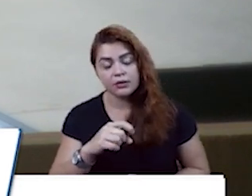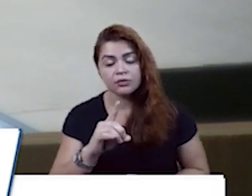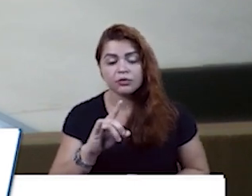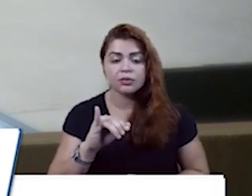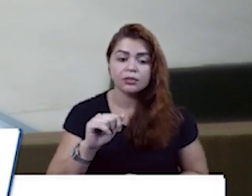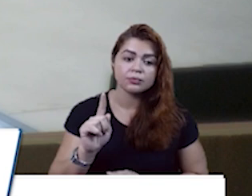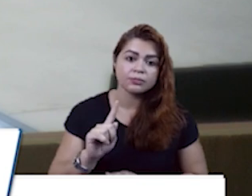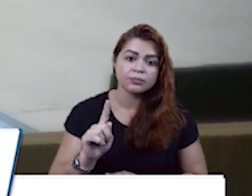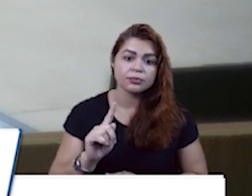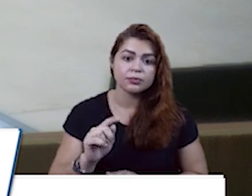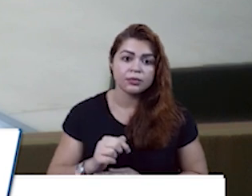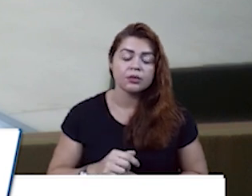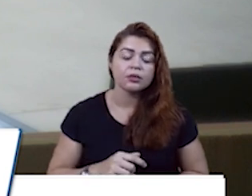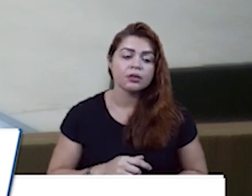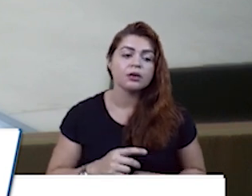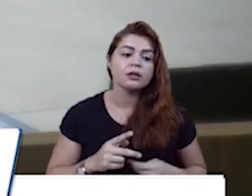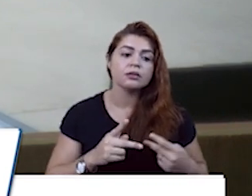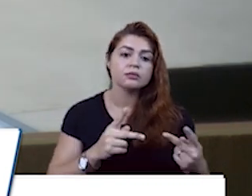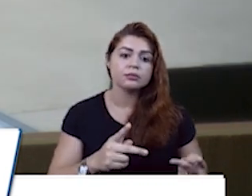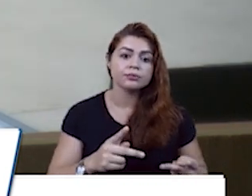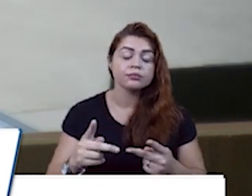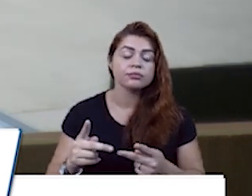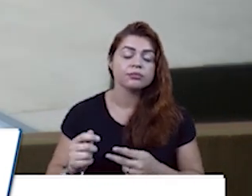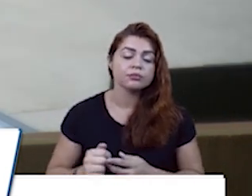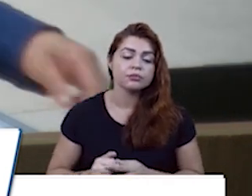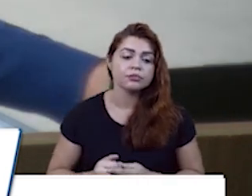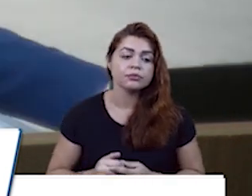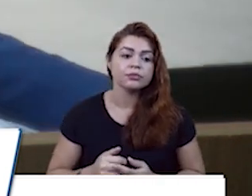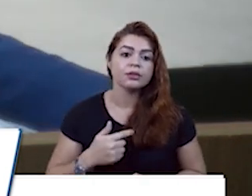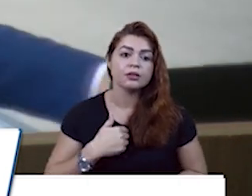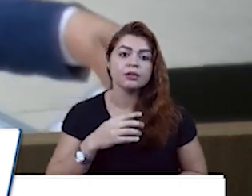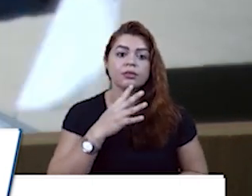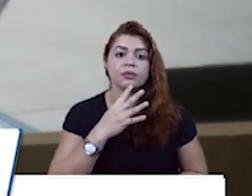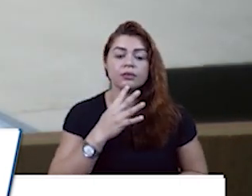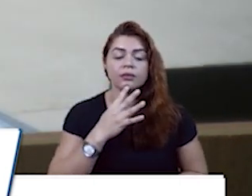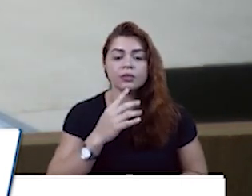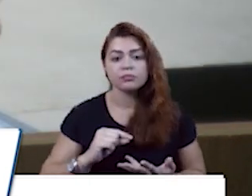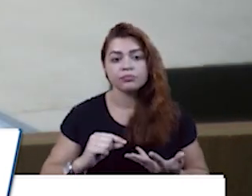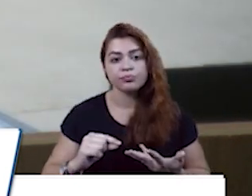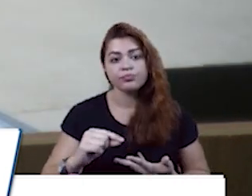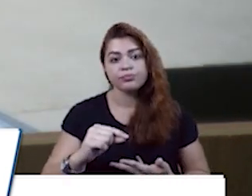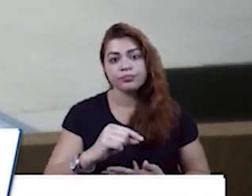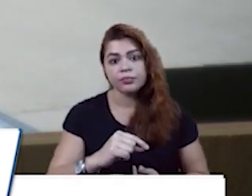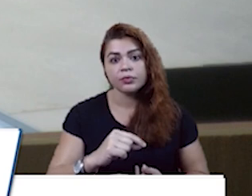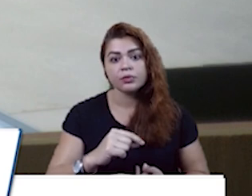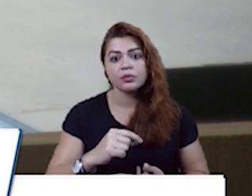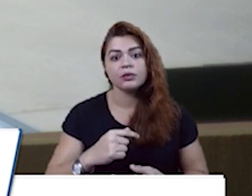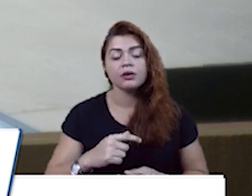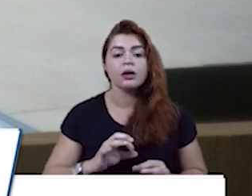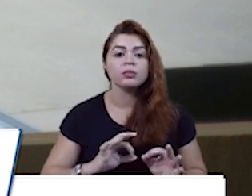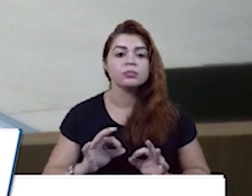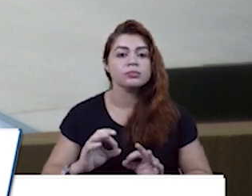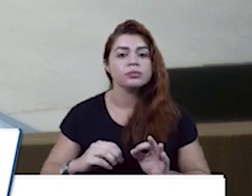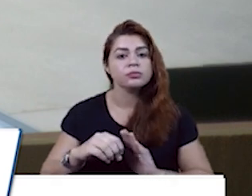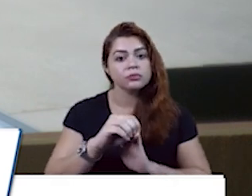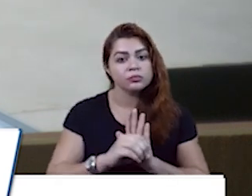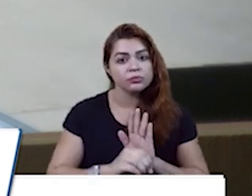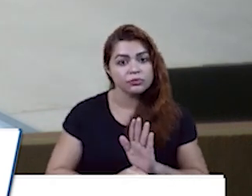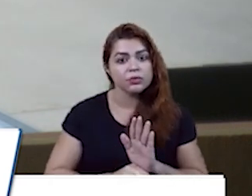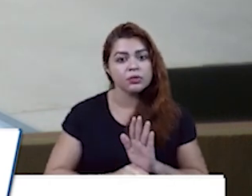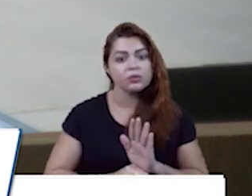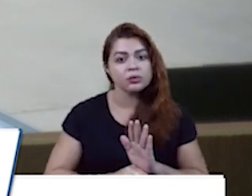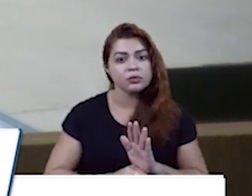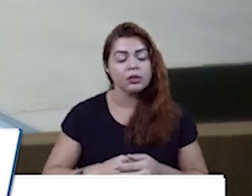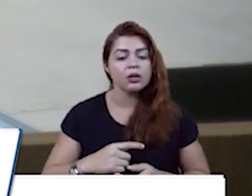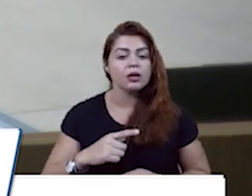salteado, né, os problemas. A gente está fazendo ofício, fazendo indicações. Acabei de ver aqui um projeto que chegou do Executivo. Esse projeto aqui